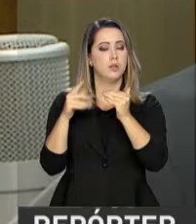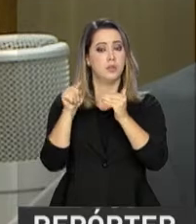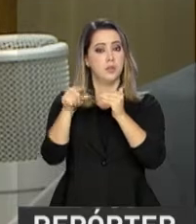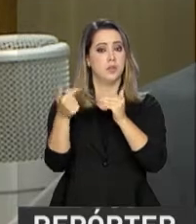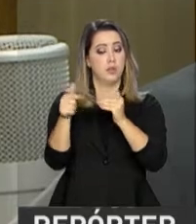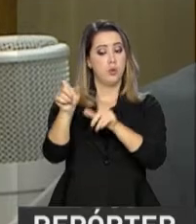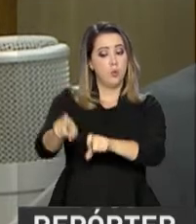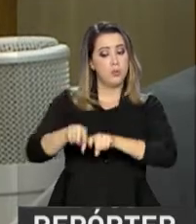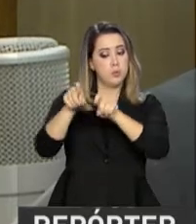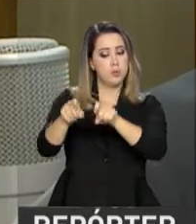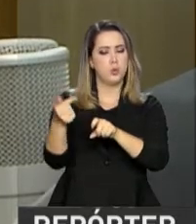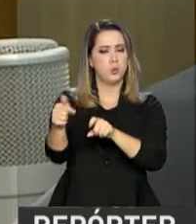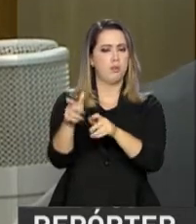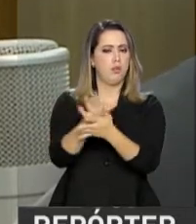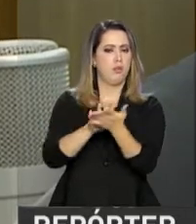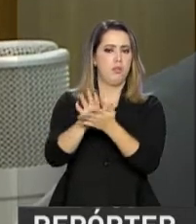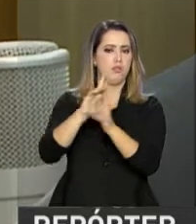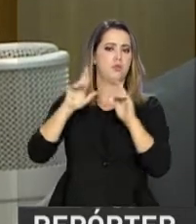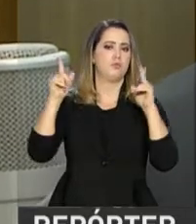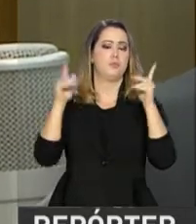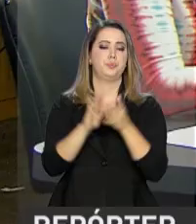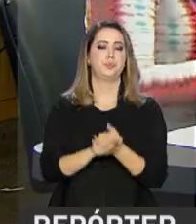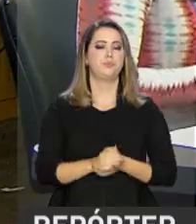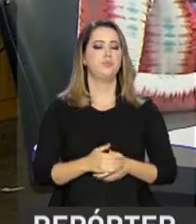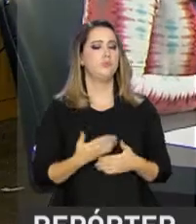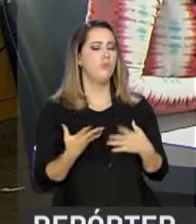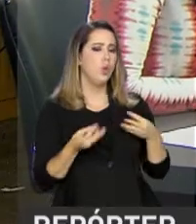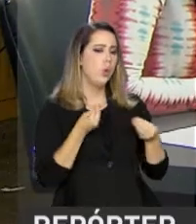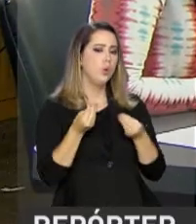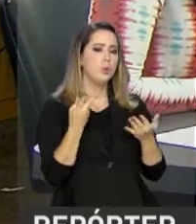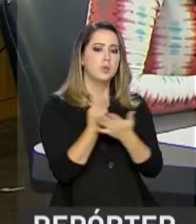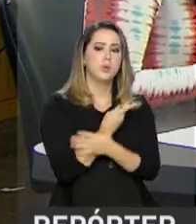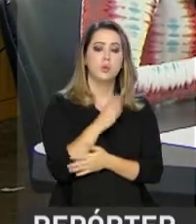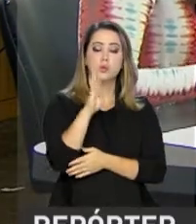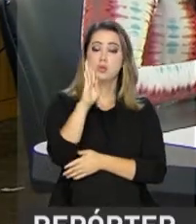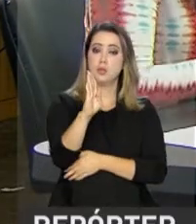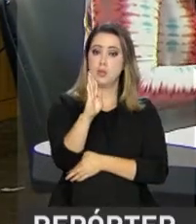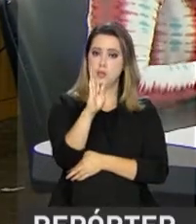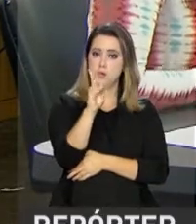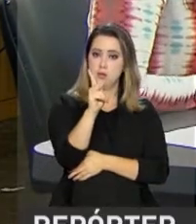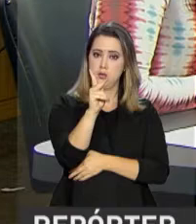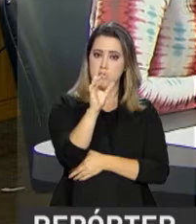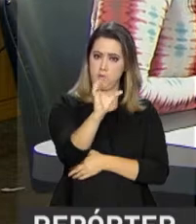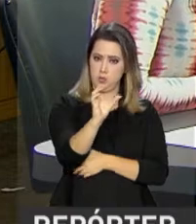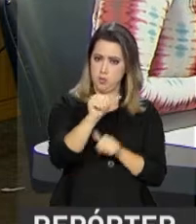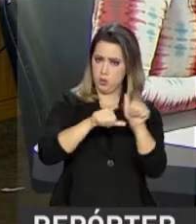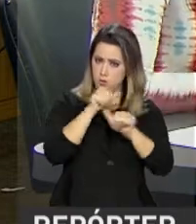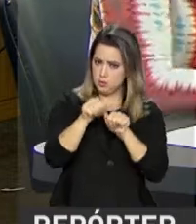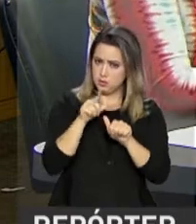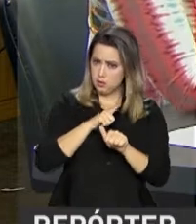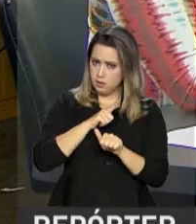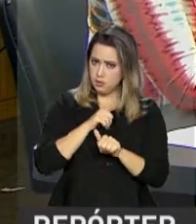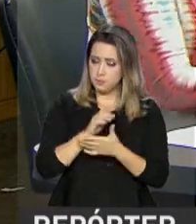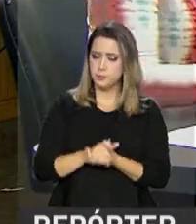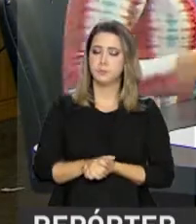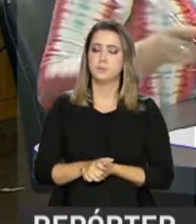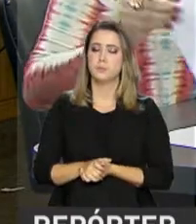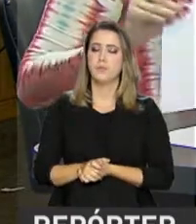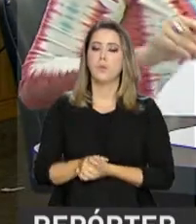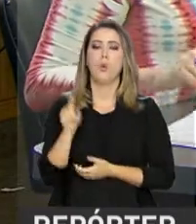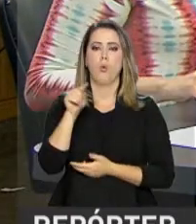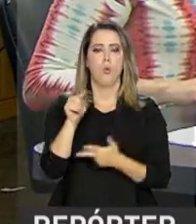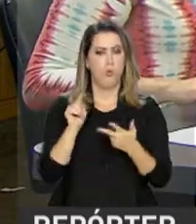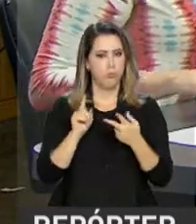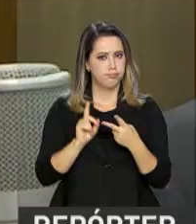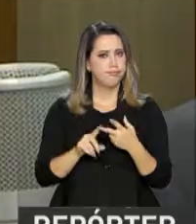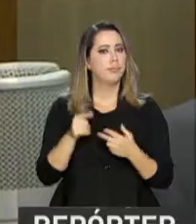alteração em relação a ele eo benefício de prestação continuada houve mudança nesse ponto da proposta é outro ponto também para